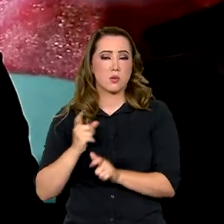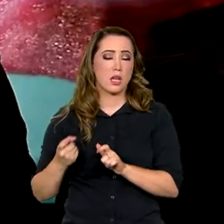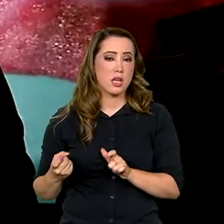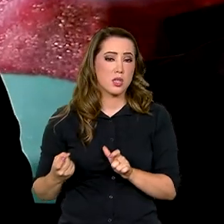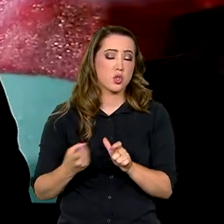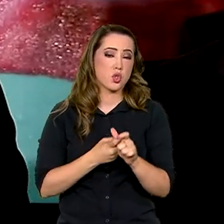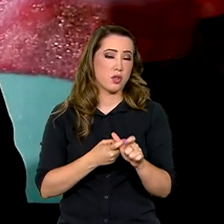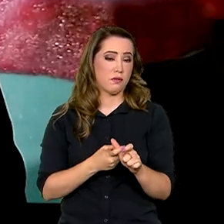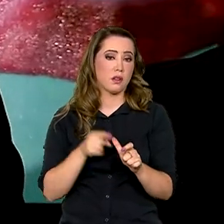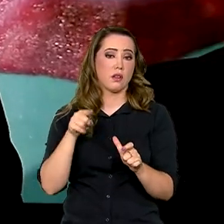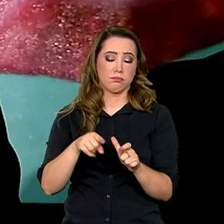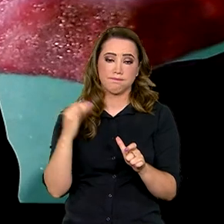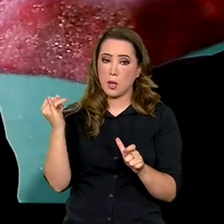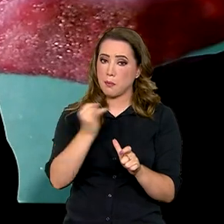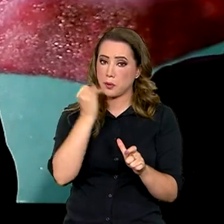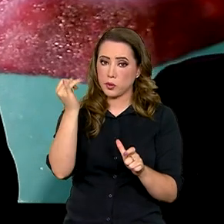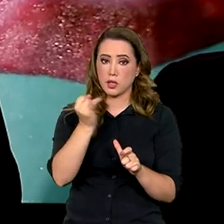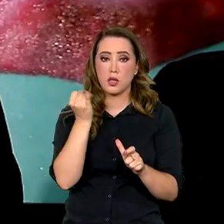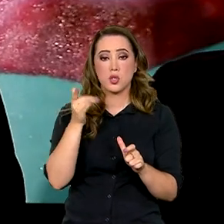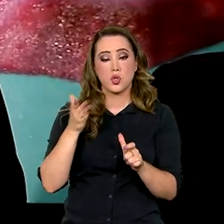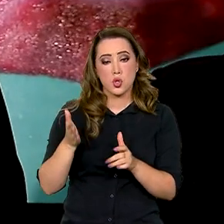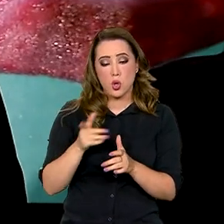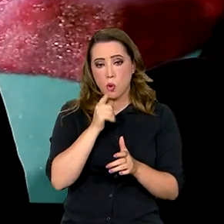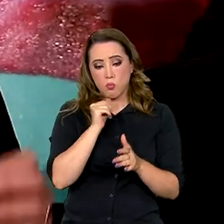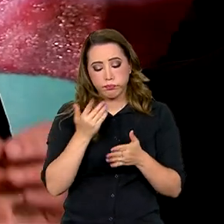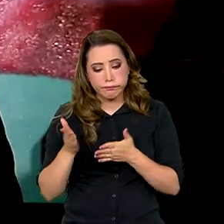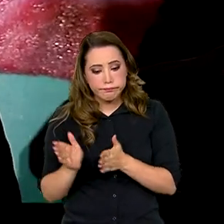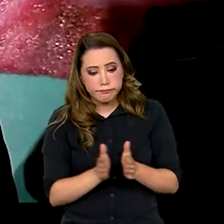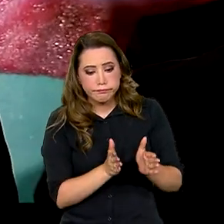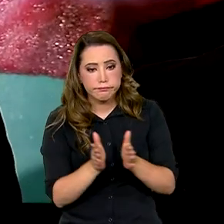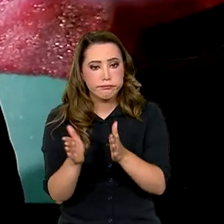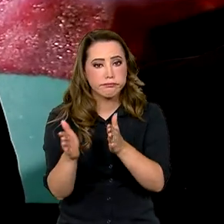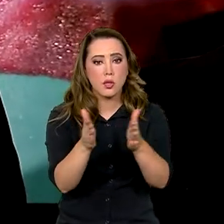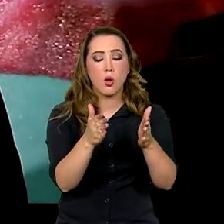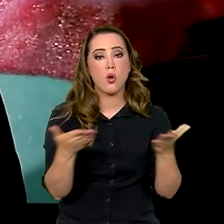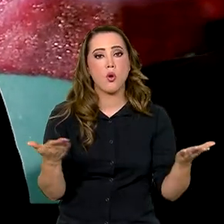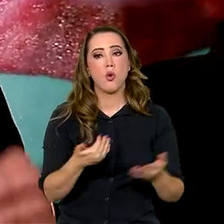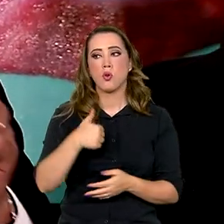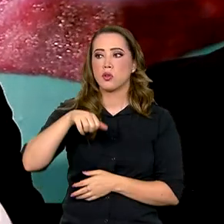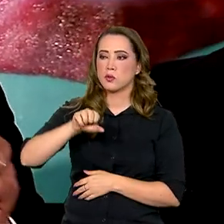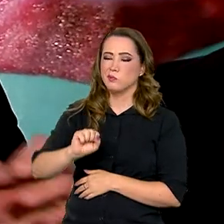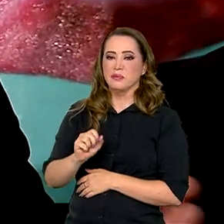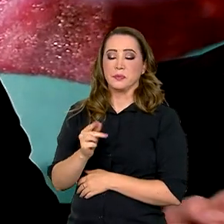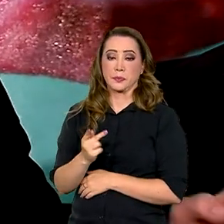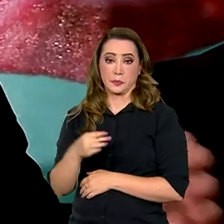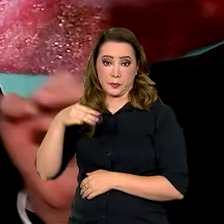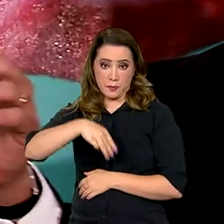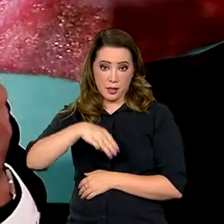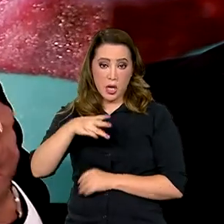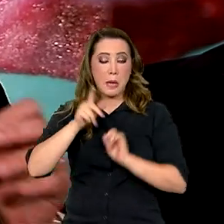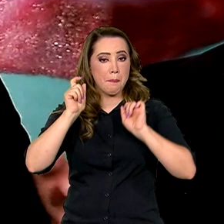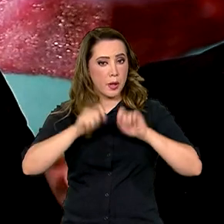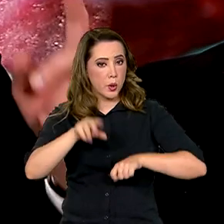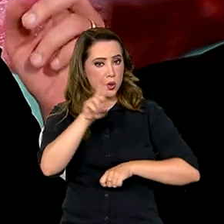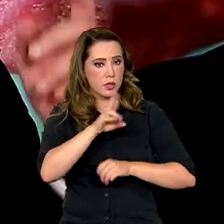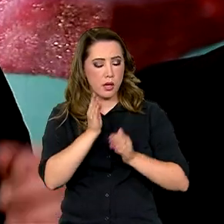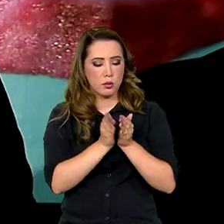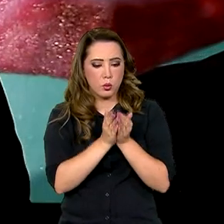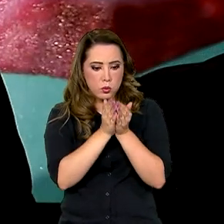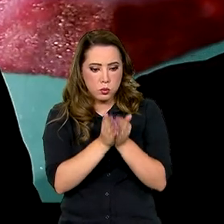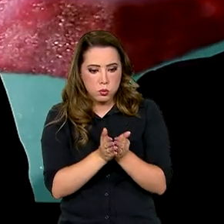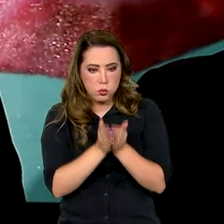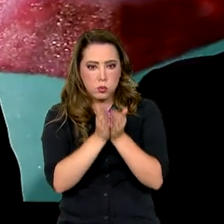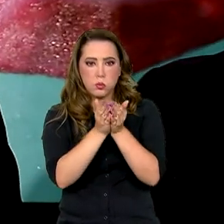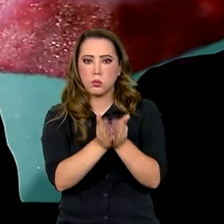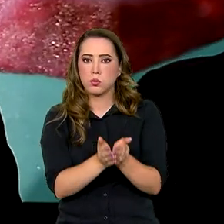histórica com a vidrovias do Brasil o Brasil tem 18 km hoje de hidrovias que são navegáveis mas tem um